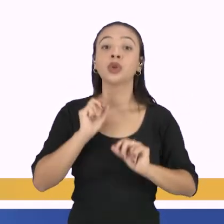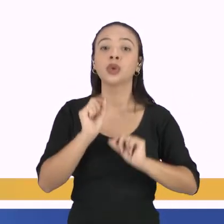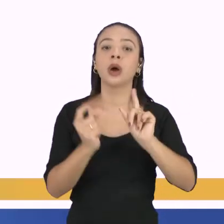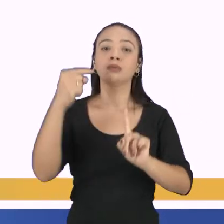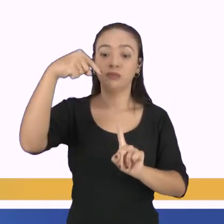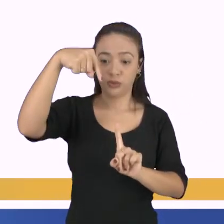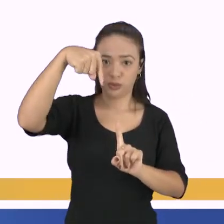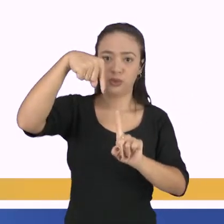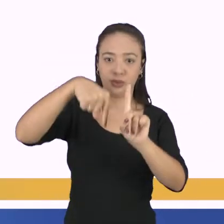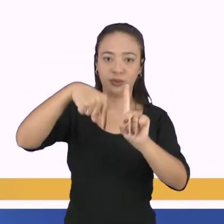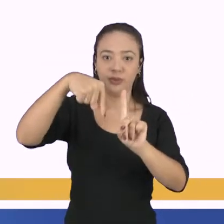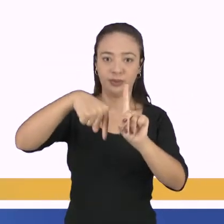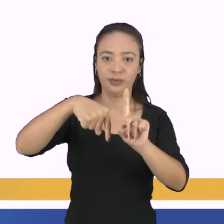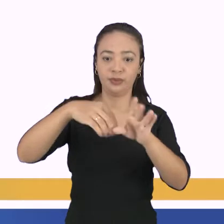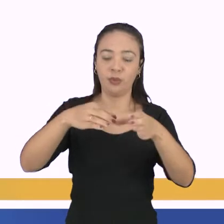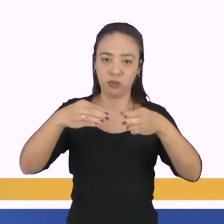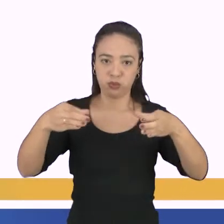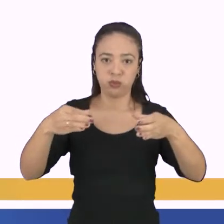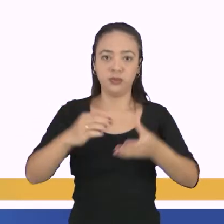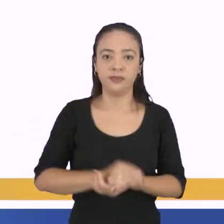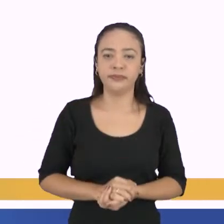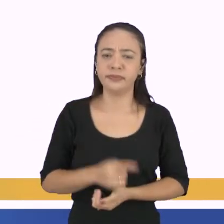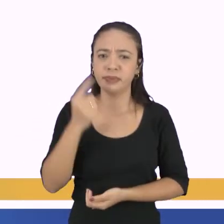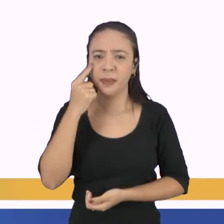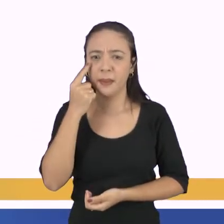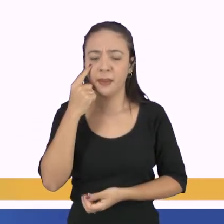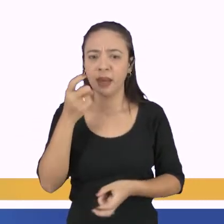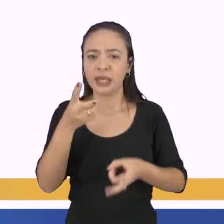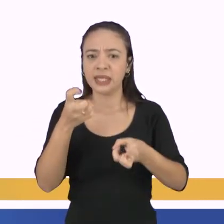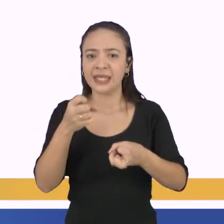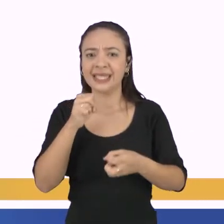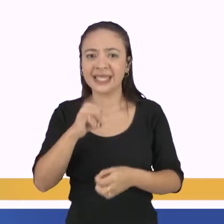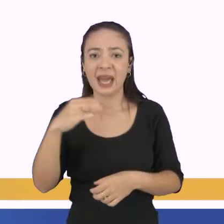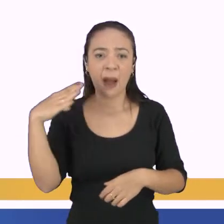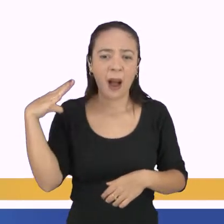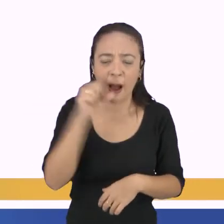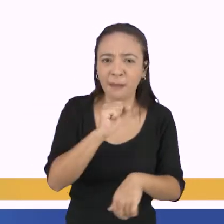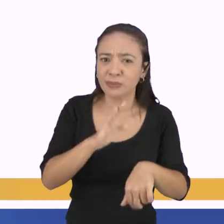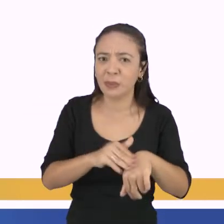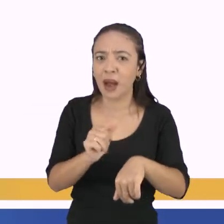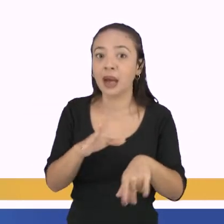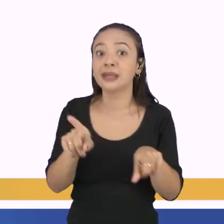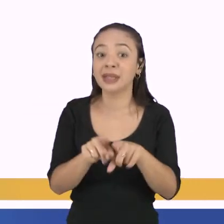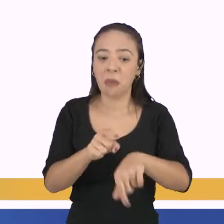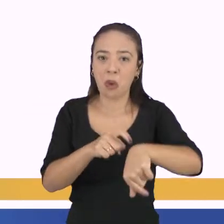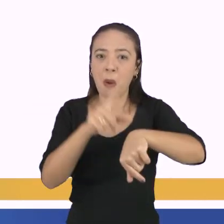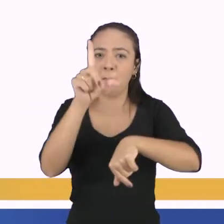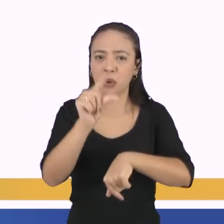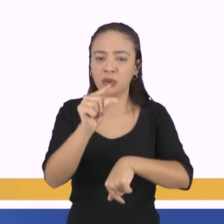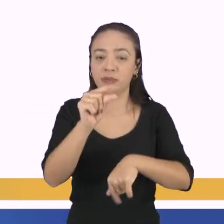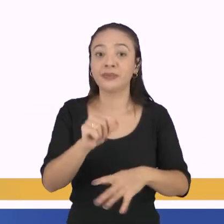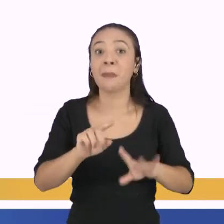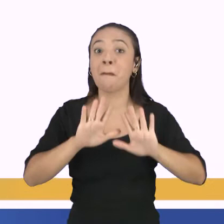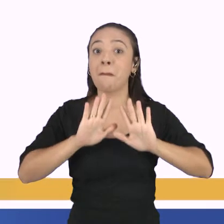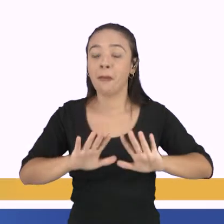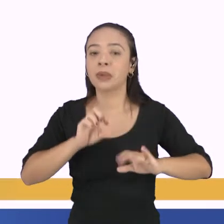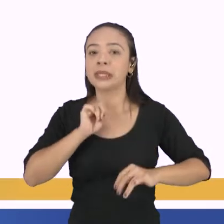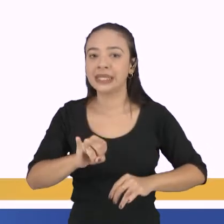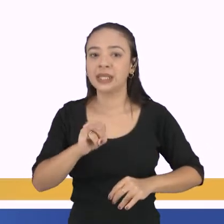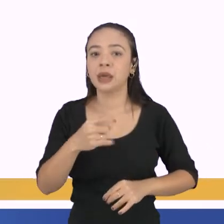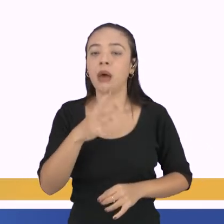inversamente proporcionais. Você concorda que quanto mais rápido a gente vai, menor vai ser o tempo. E quanto mais devagar nós